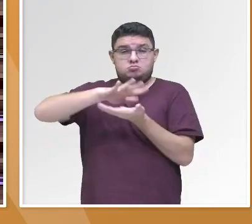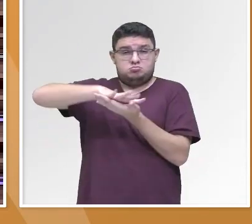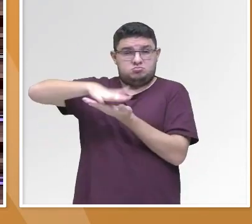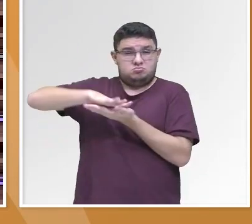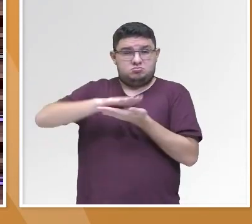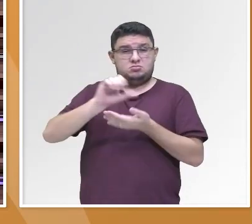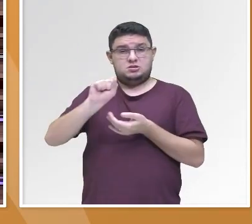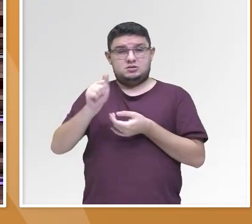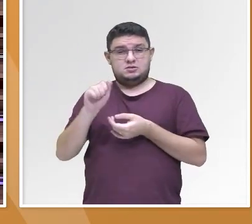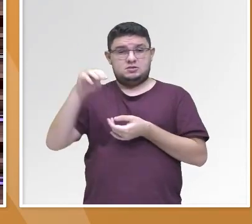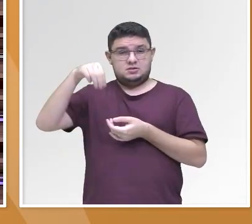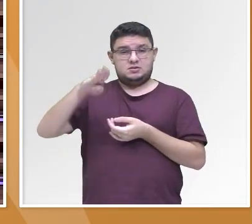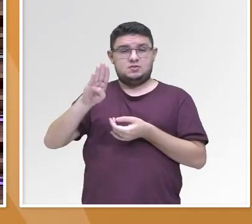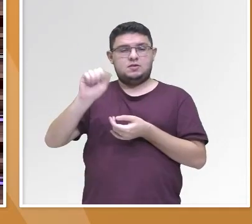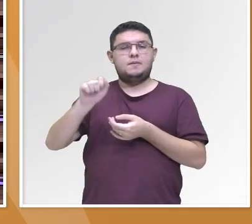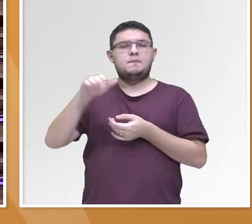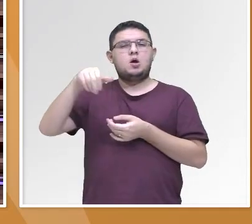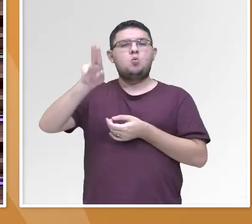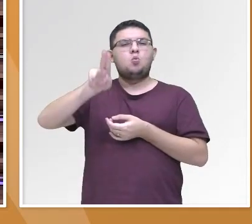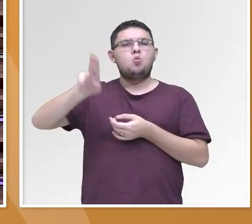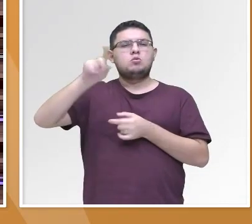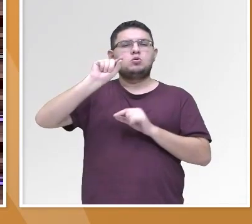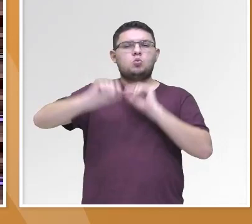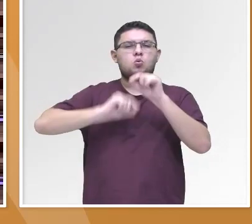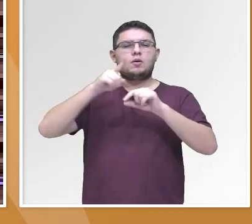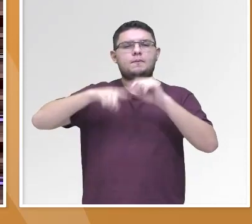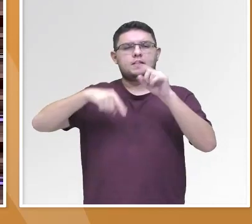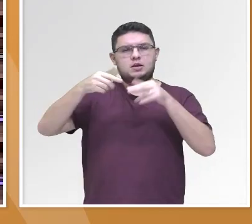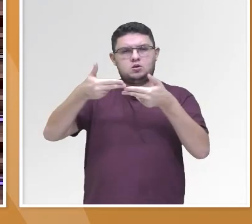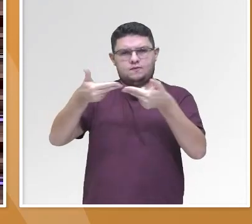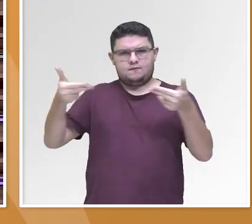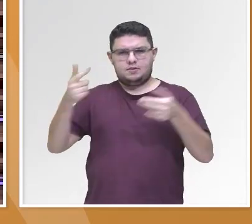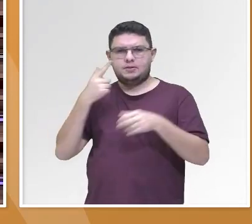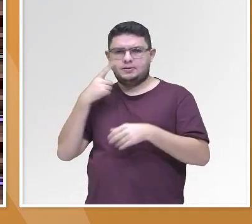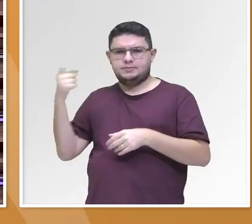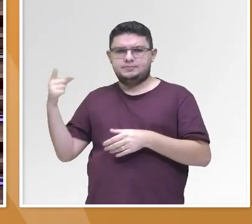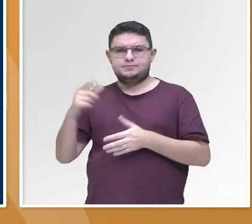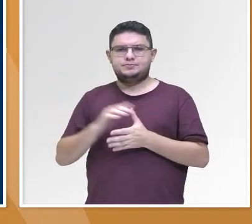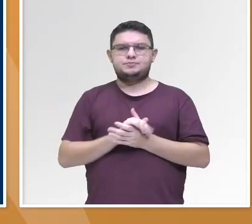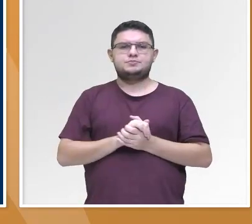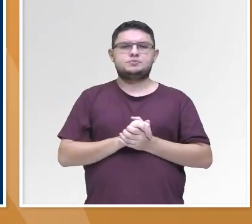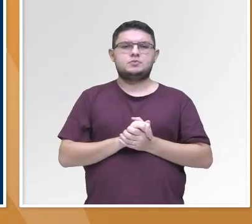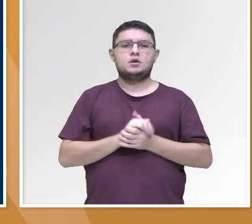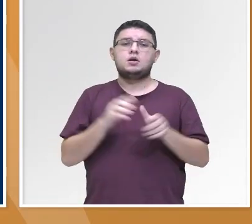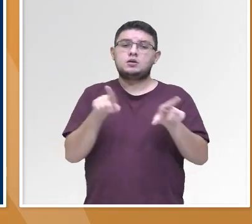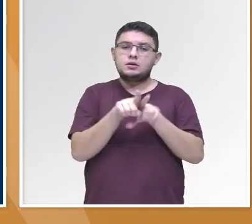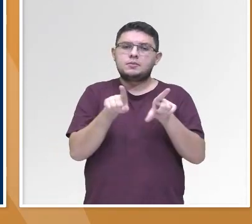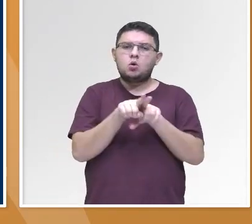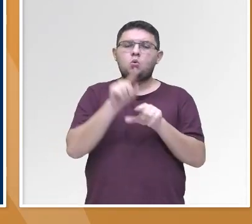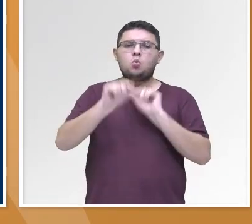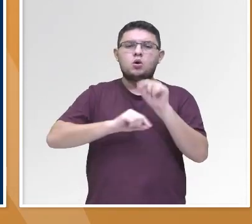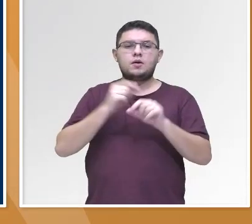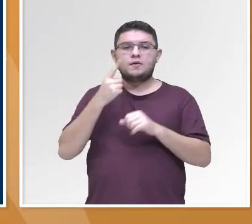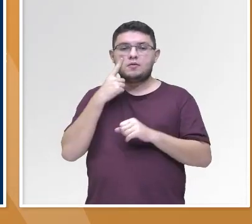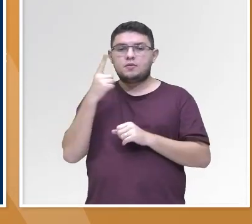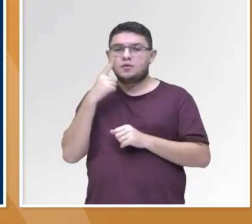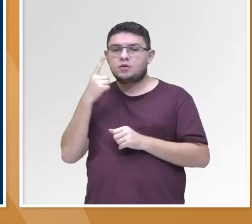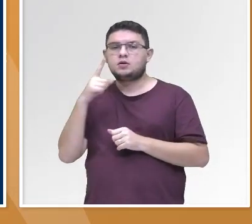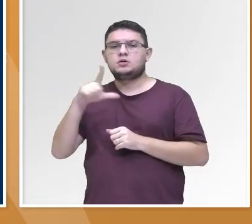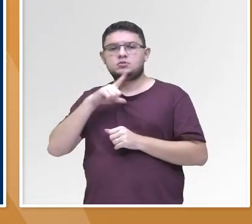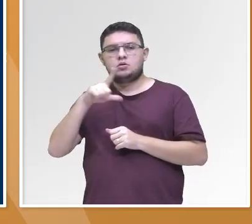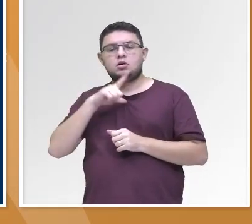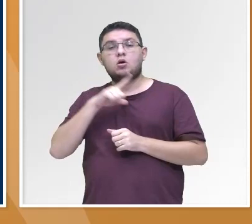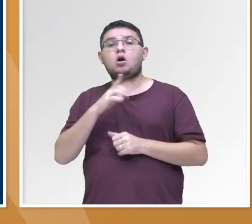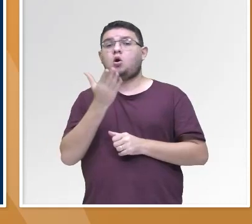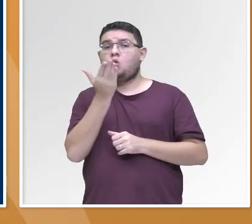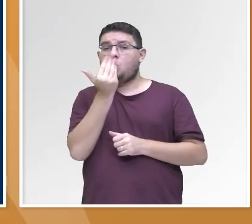vai perceber a utilização maior, tá bom? Desses instrumentos. Na sequência, a gente também tem ali, ó, algumas outras